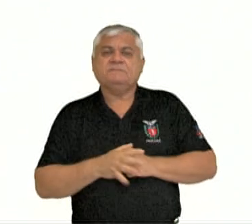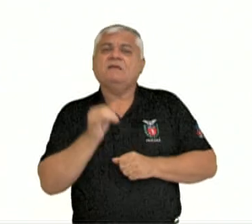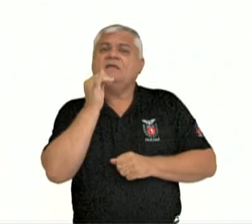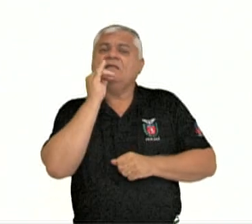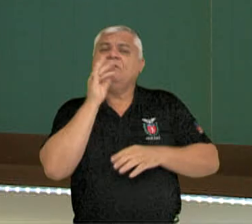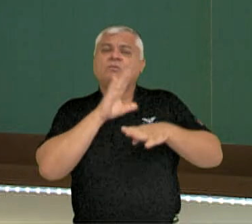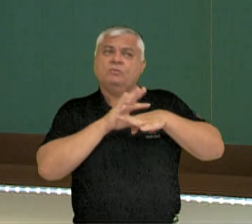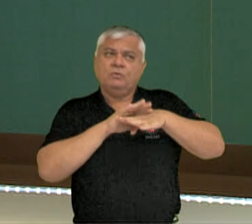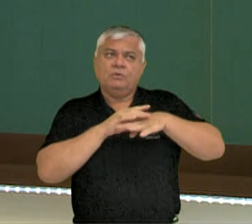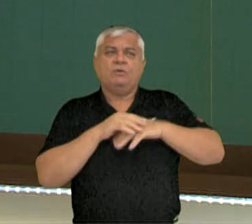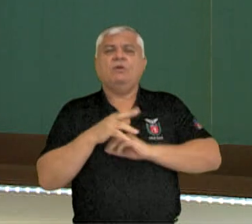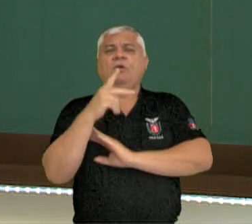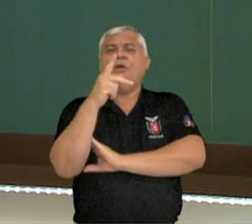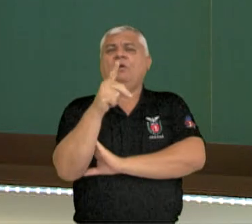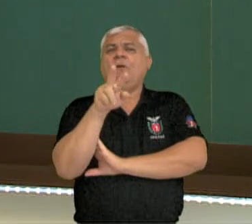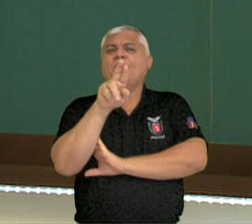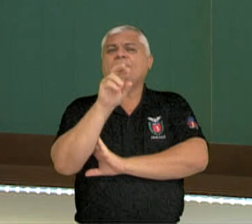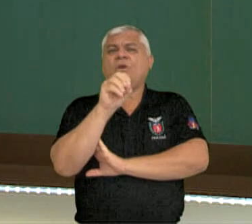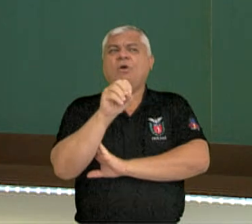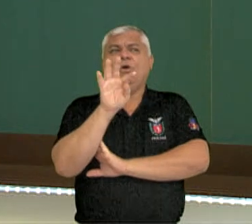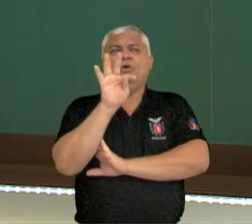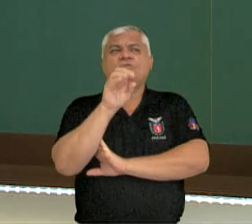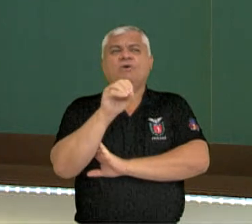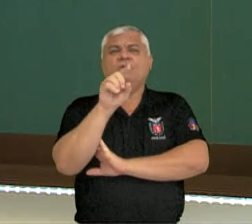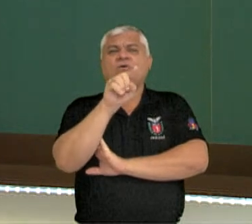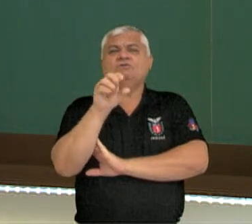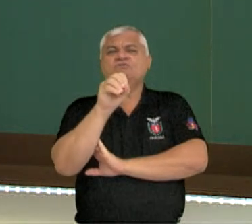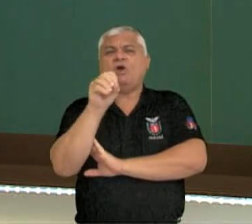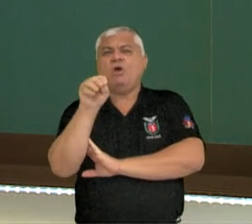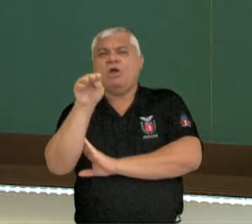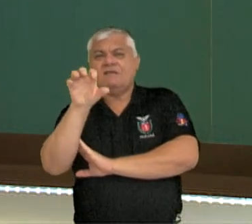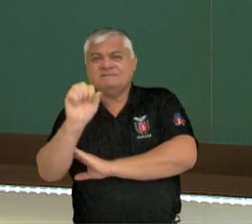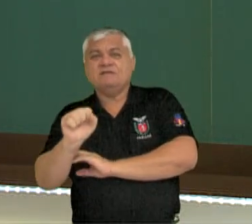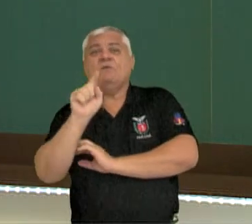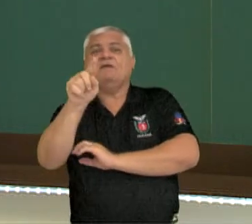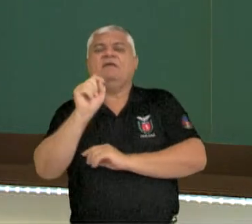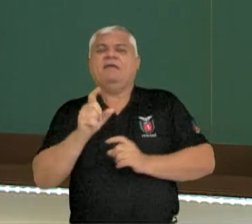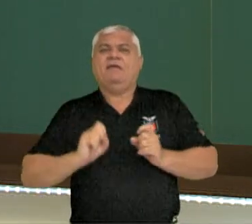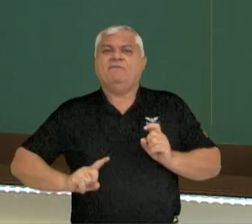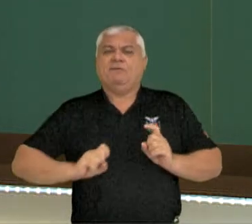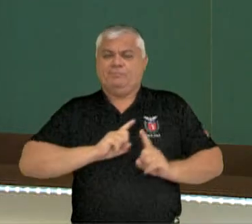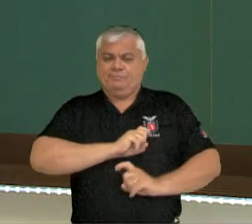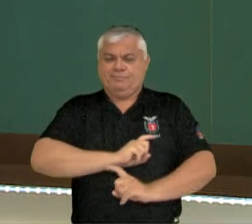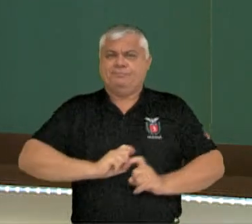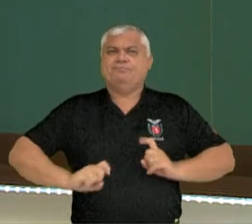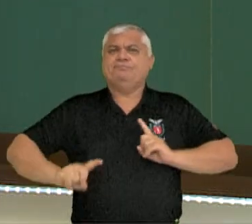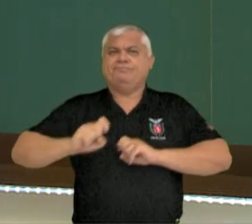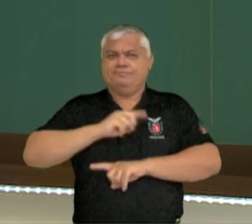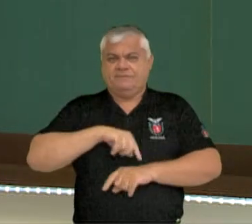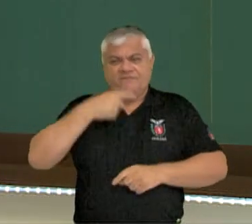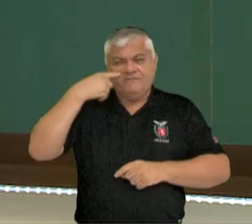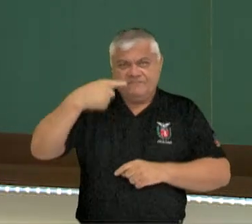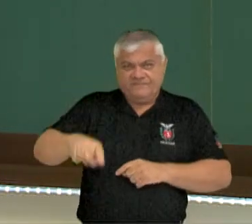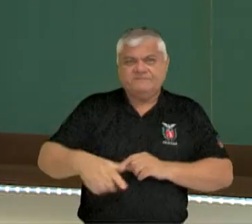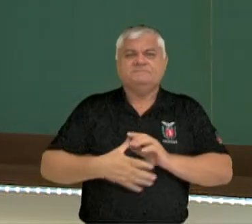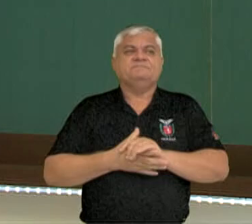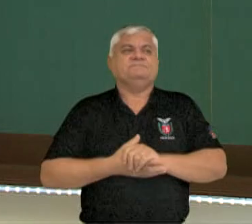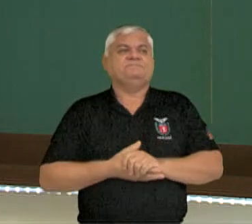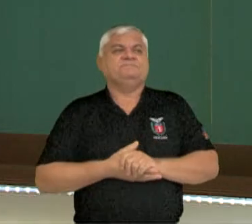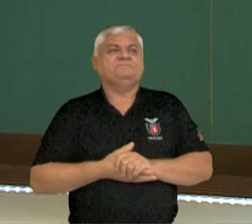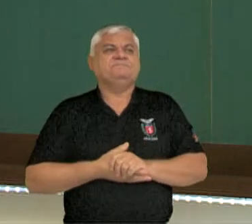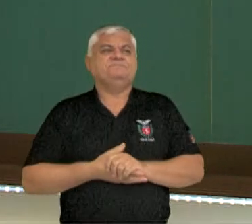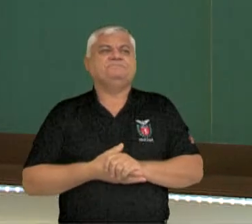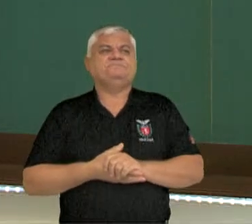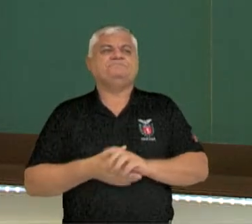as protozooses, que são as doenças ocasionadas por protozoários, que é o que nós vamos ver na aula.